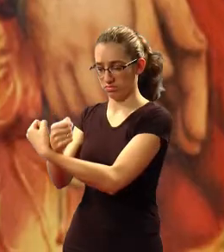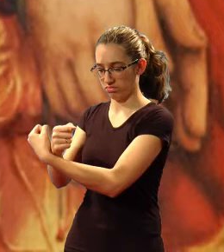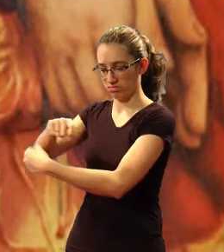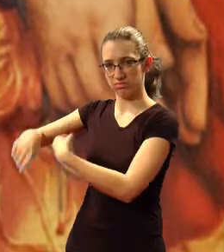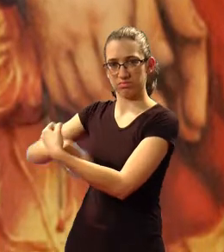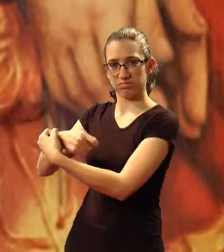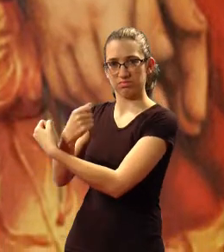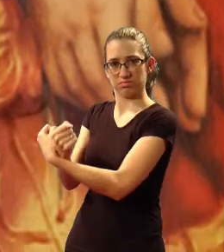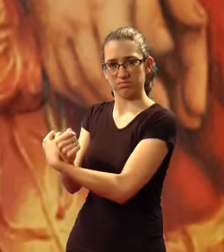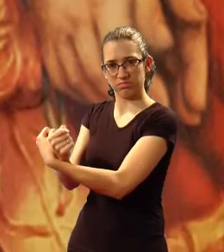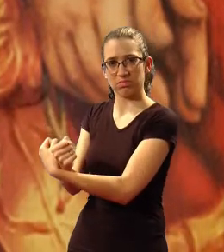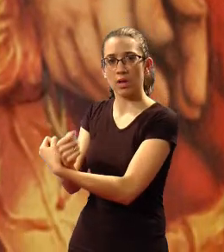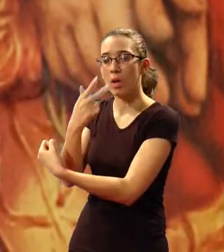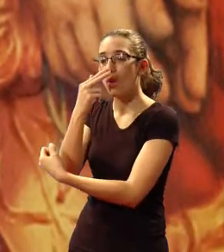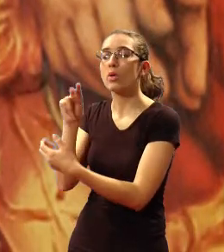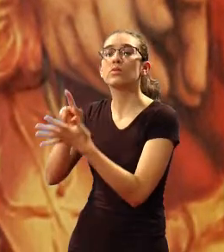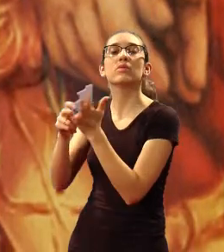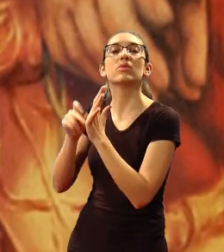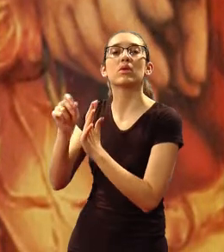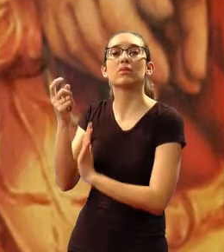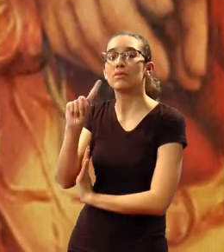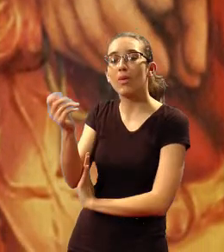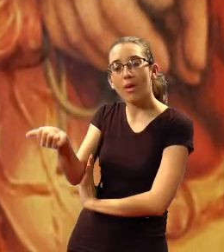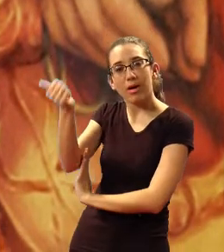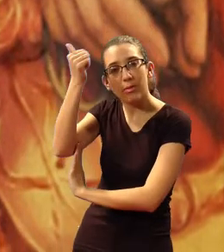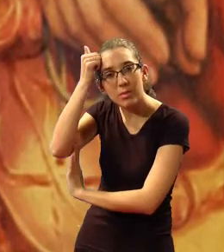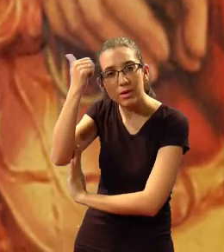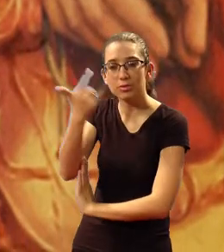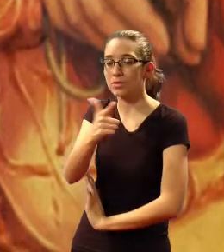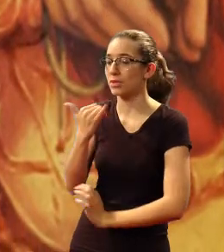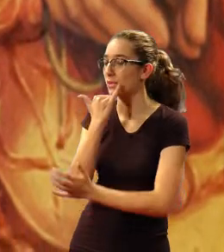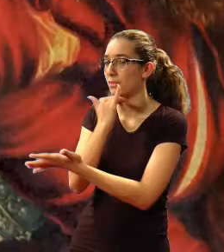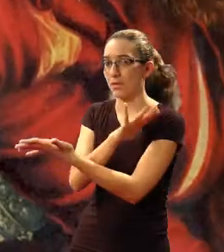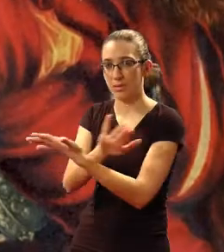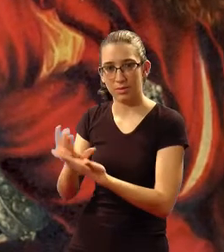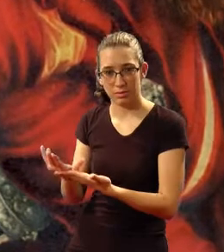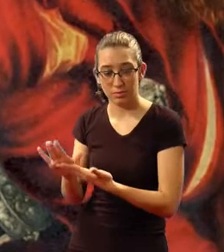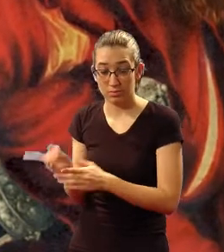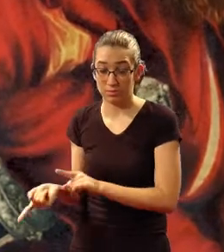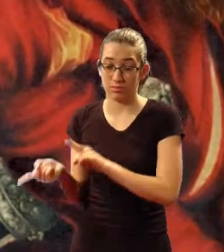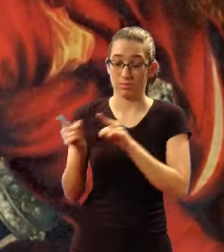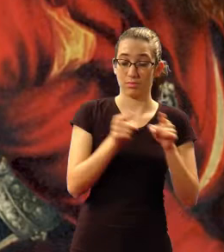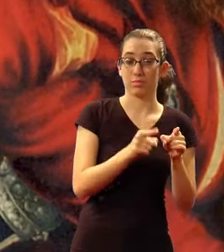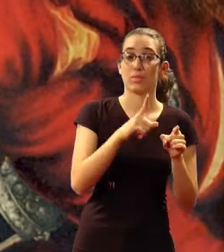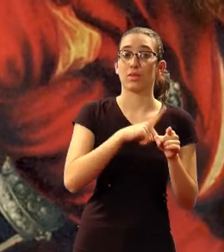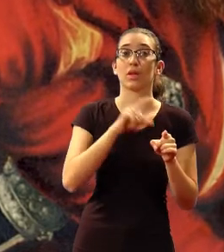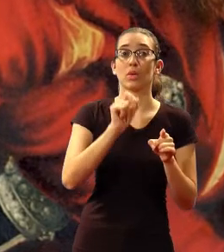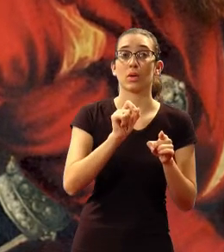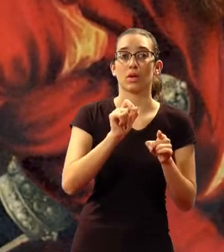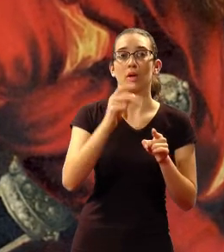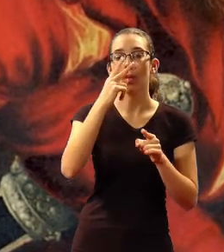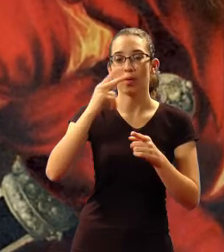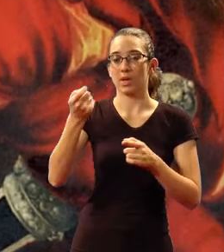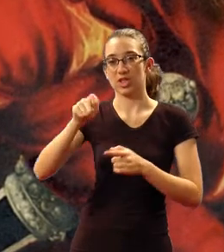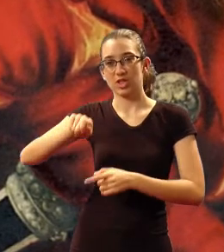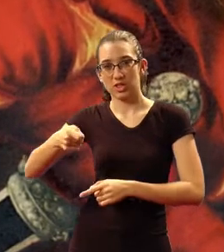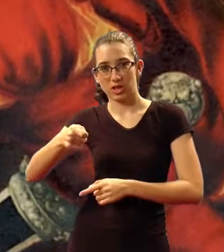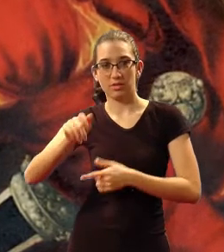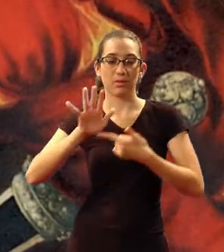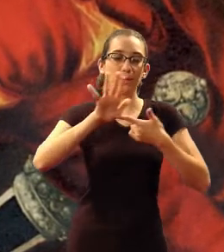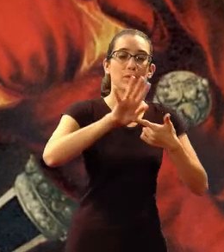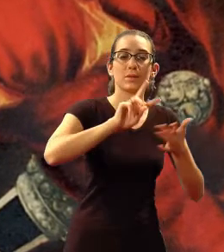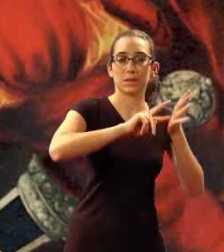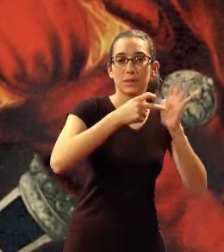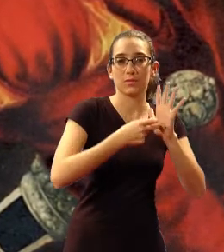aparece de mãos amarradas, como uma pessoa que não se arrepende e não é perdoada. Enquanto do outro lado aparece a chave